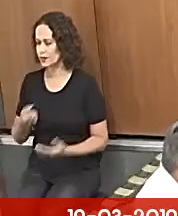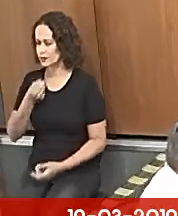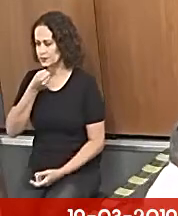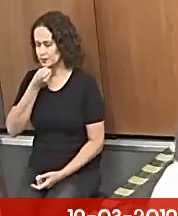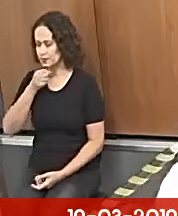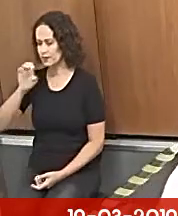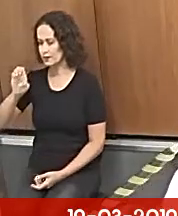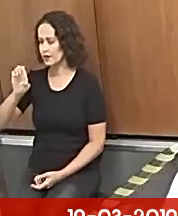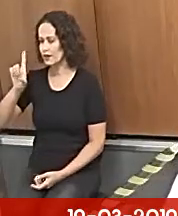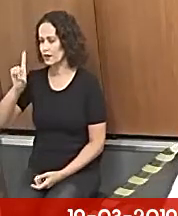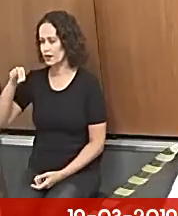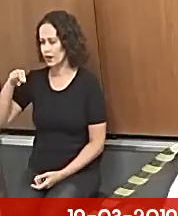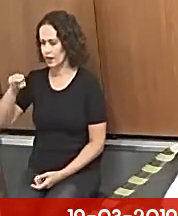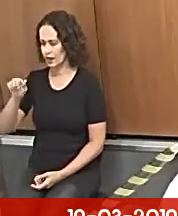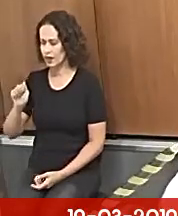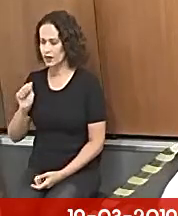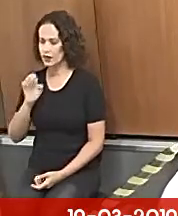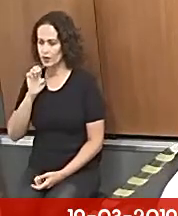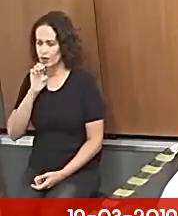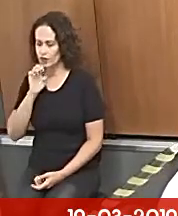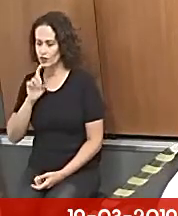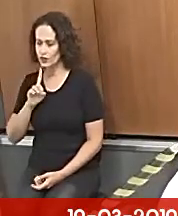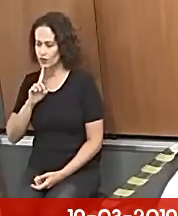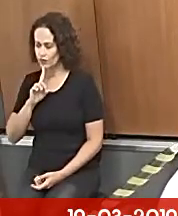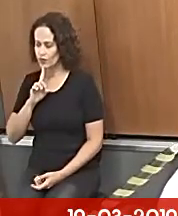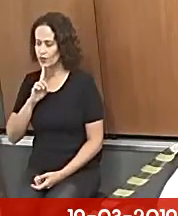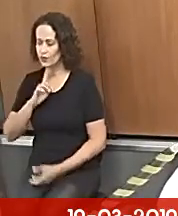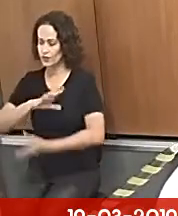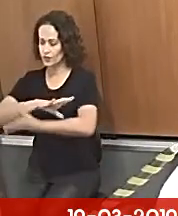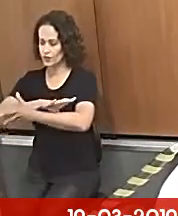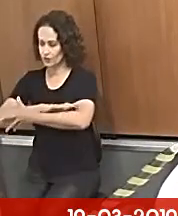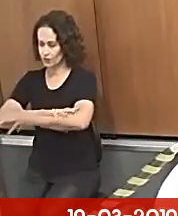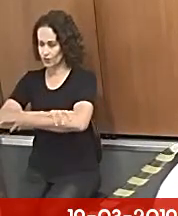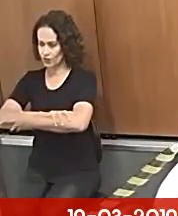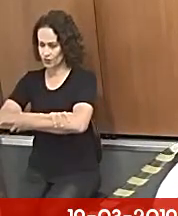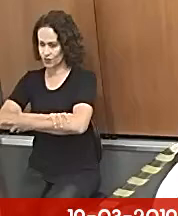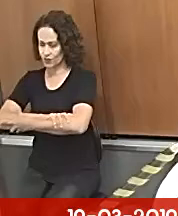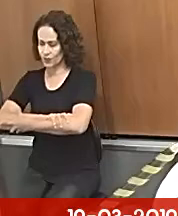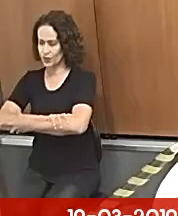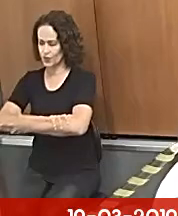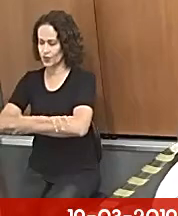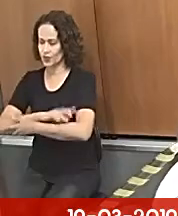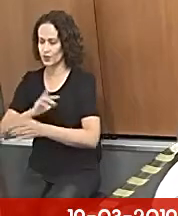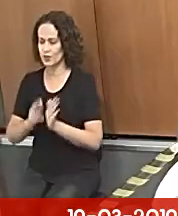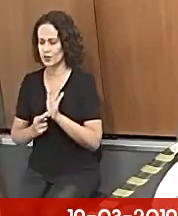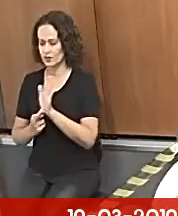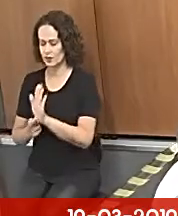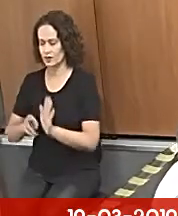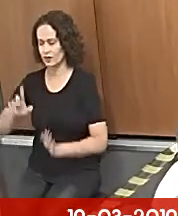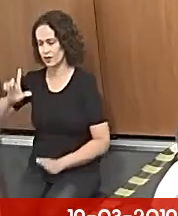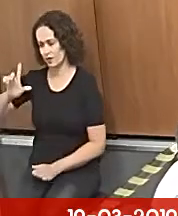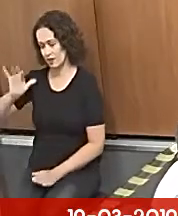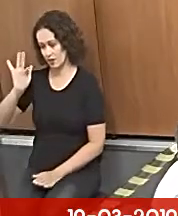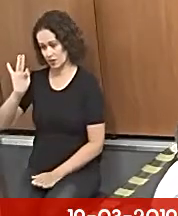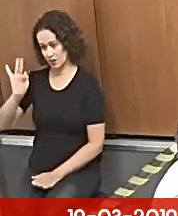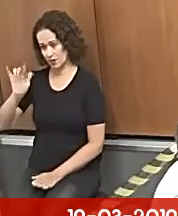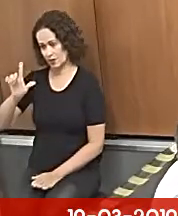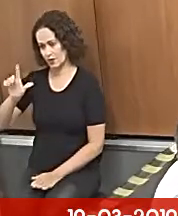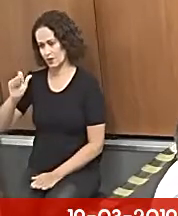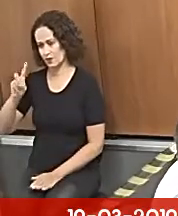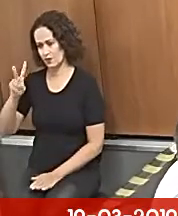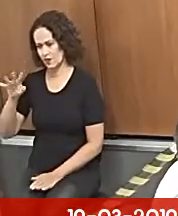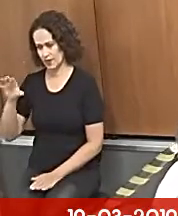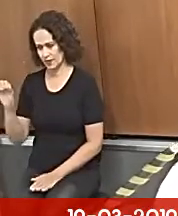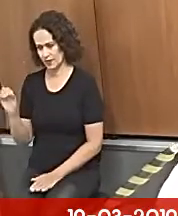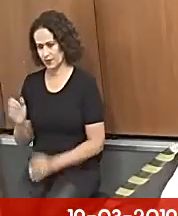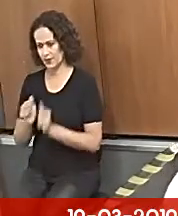e dina soares é associação dos surdos de minas gerais representando flávio joaquim albert ela